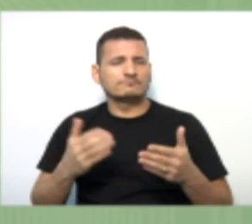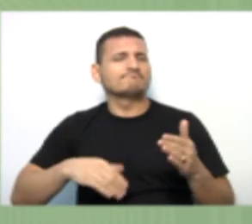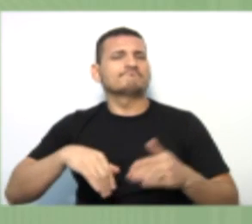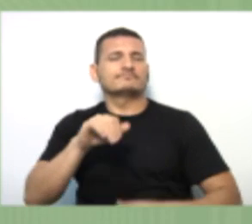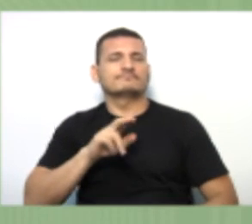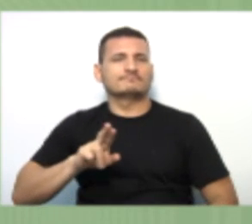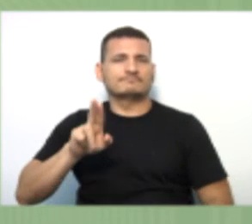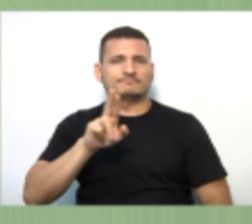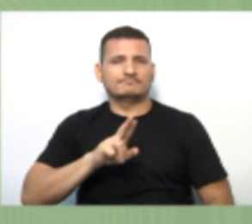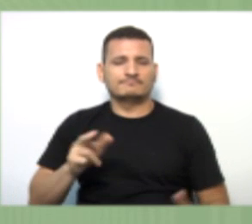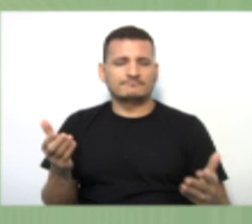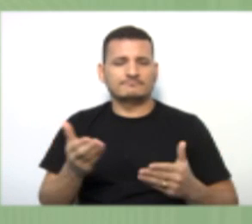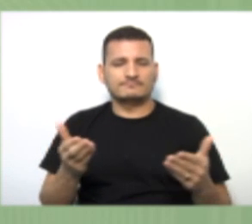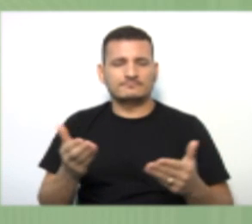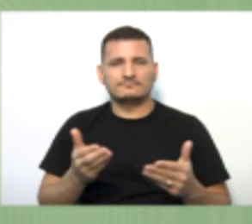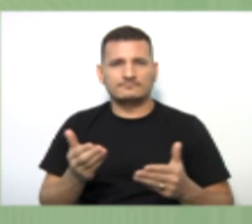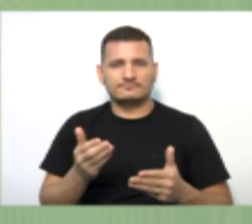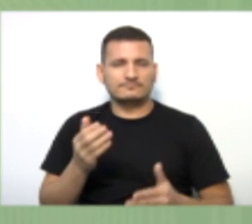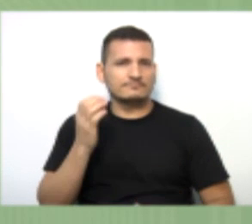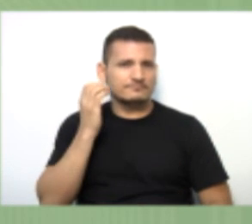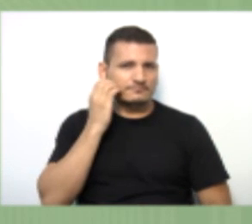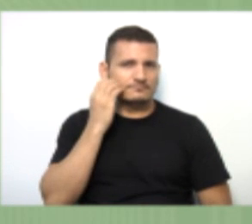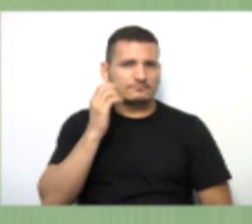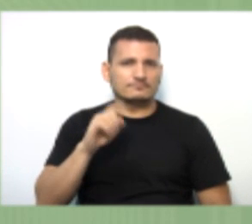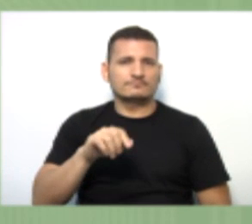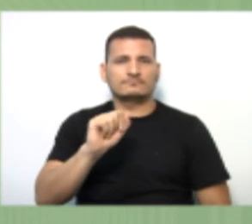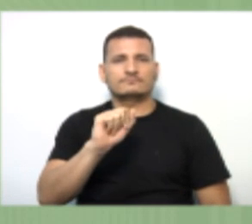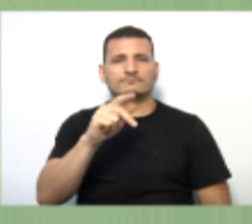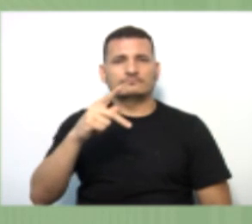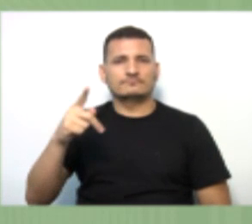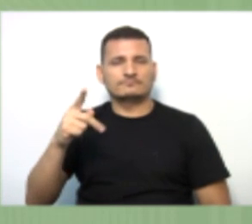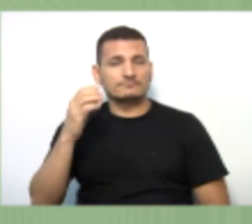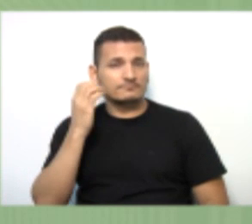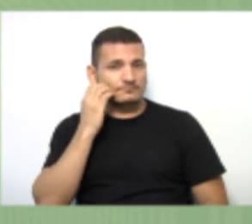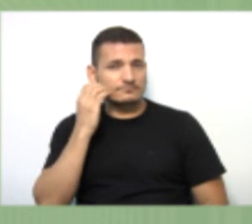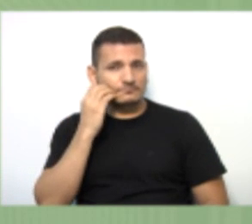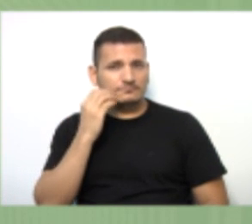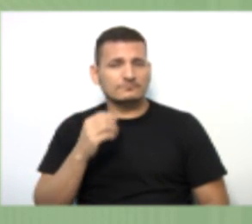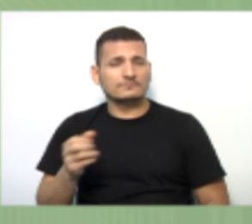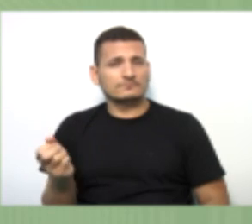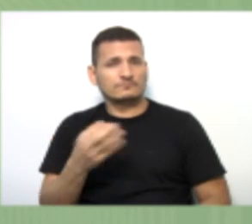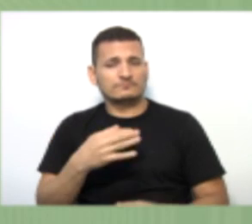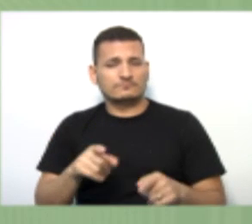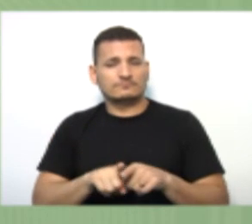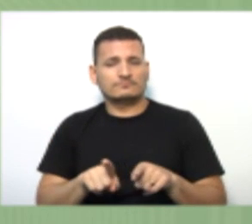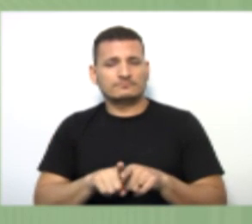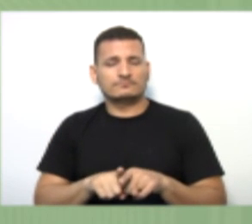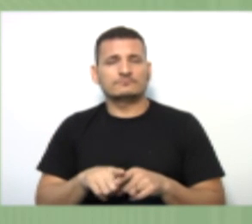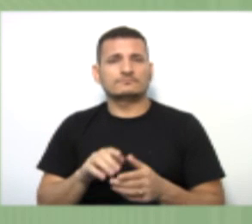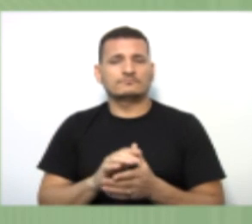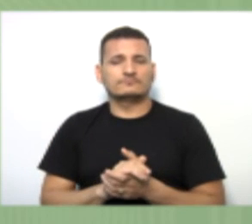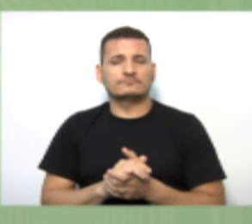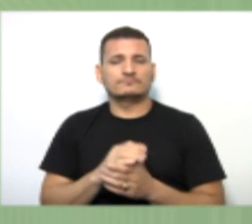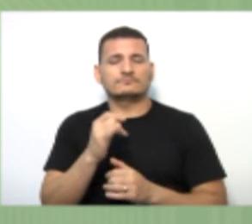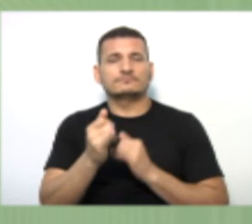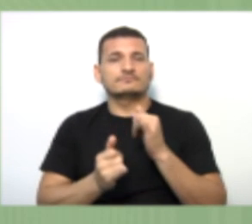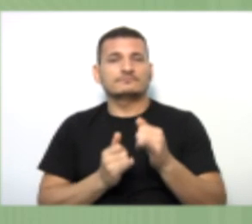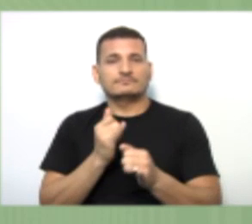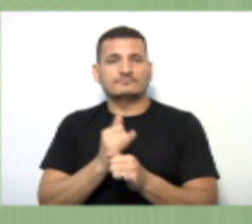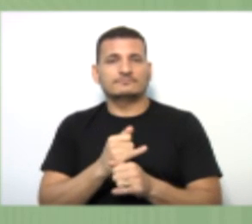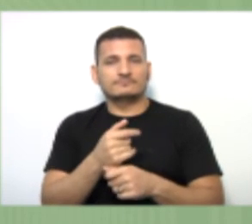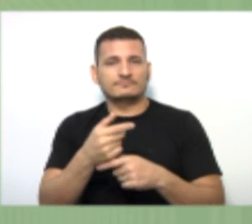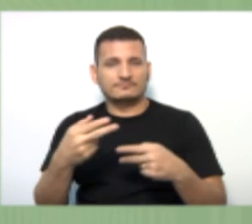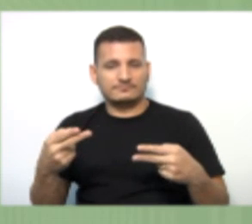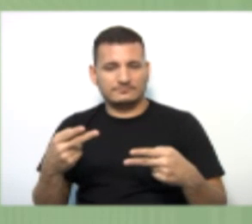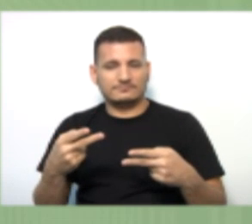está em febre, é o que mais tem hoje em dia, são aplicativos para celulares. E uma coisa nova que está chegando aqui, ó, a internet das coisas, a